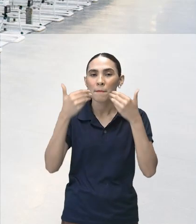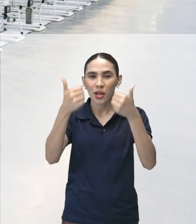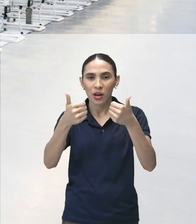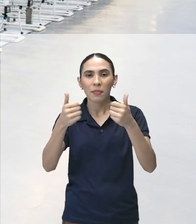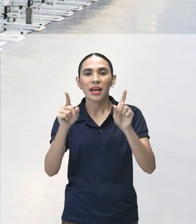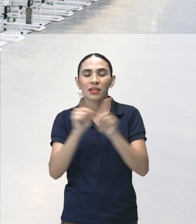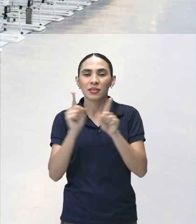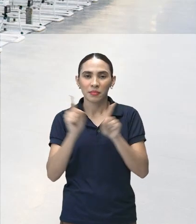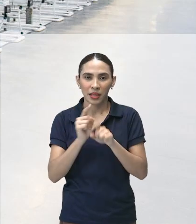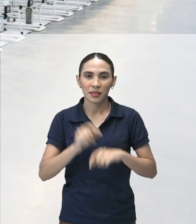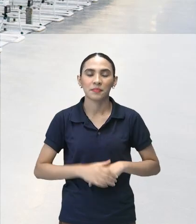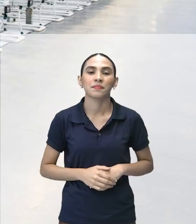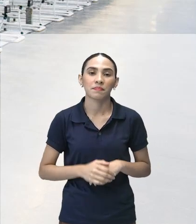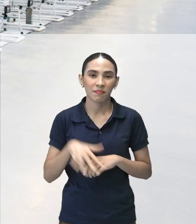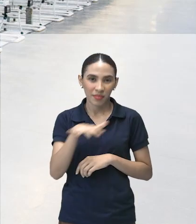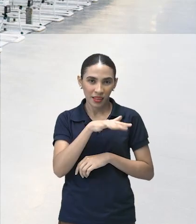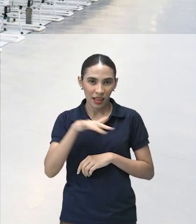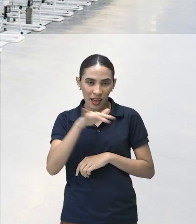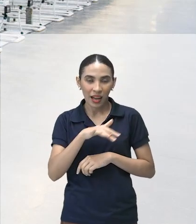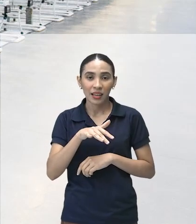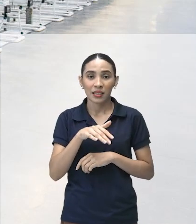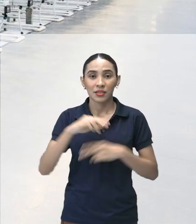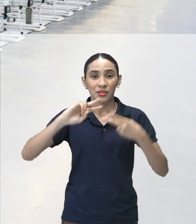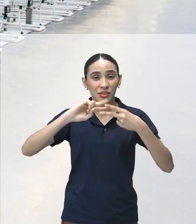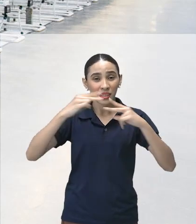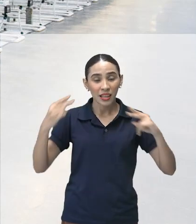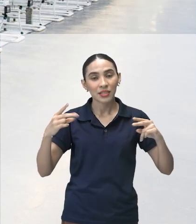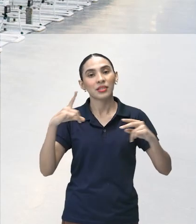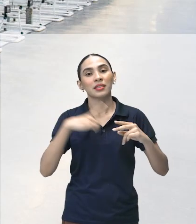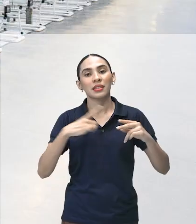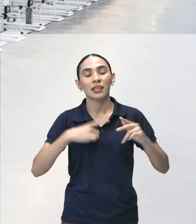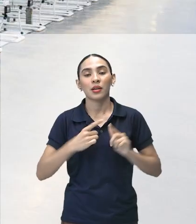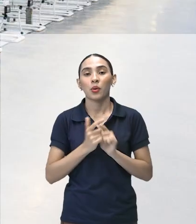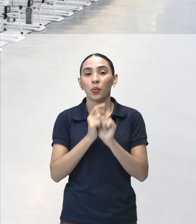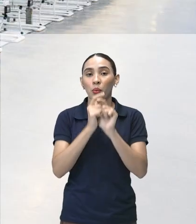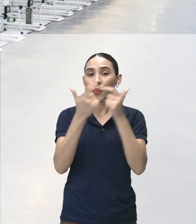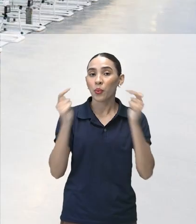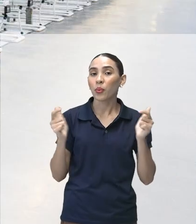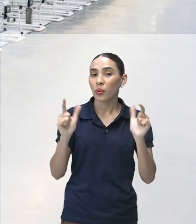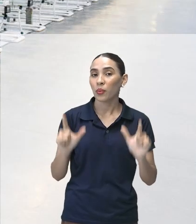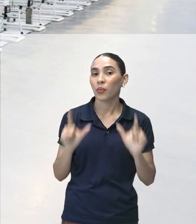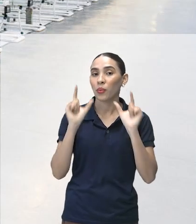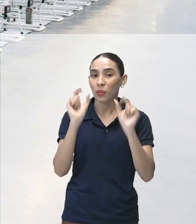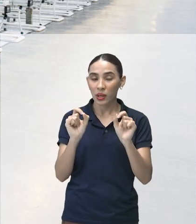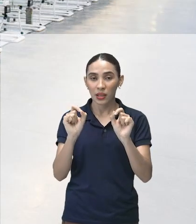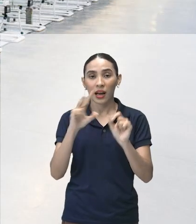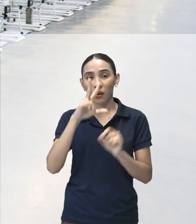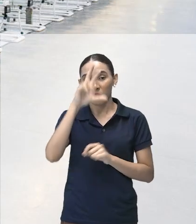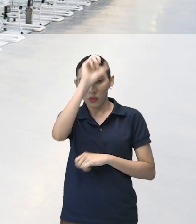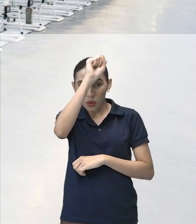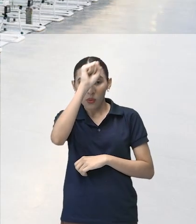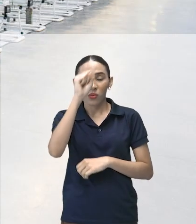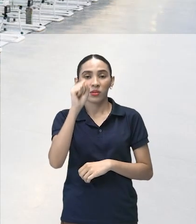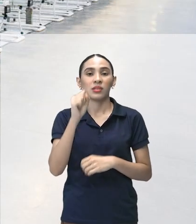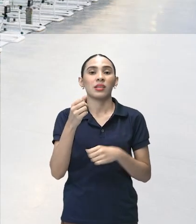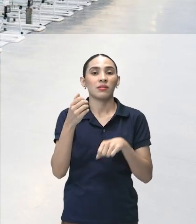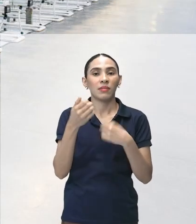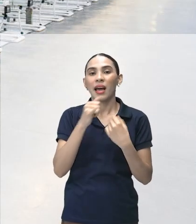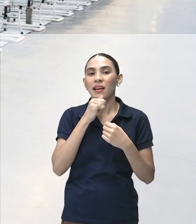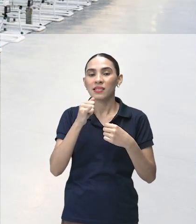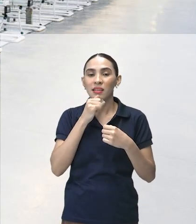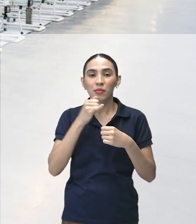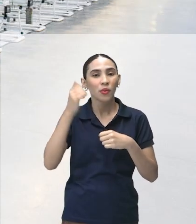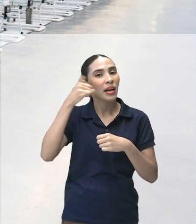né, na parte genética, gente, tem aumentado o quê? A resistência a pragas